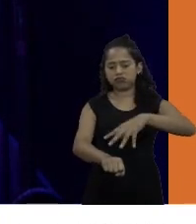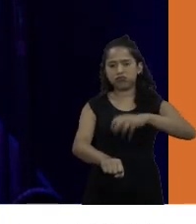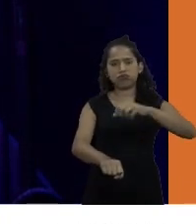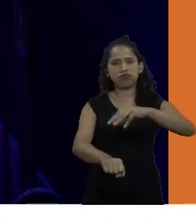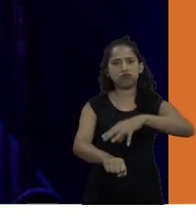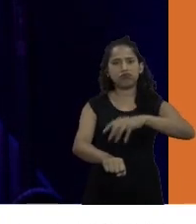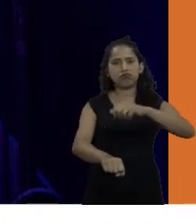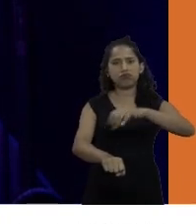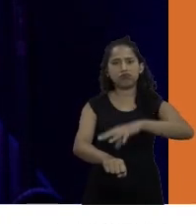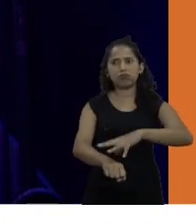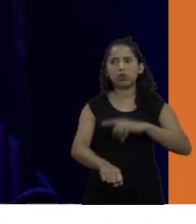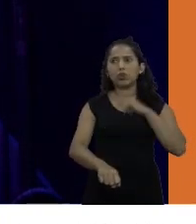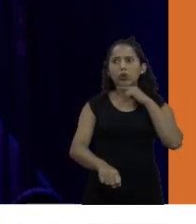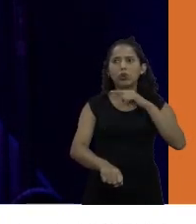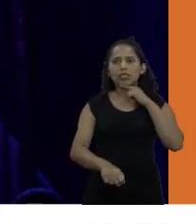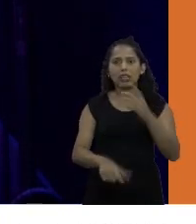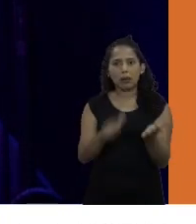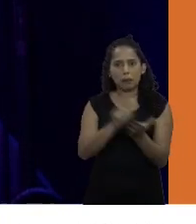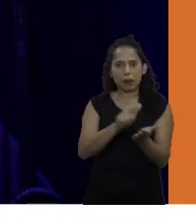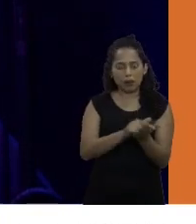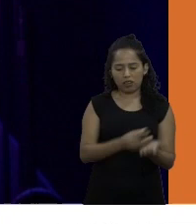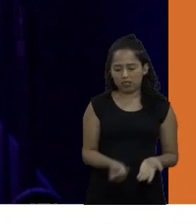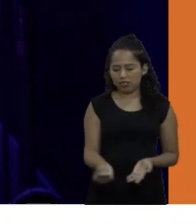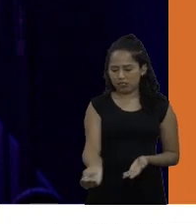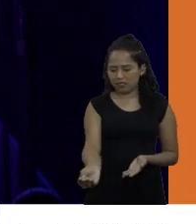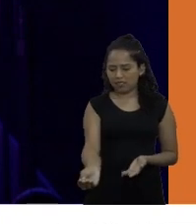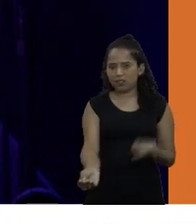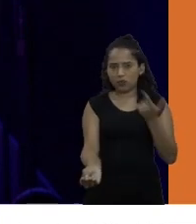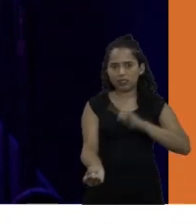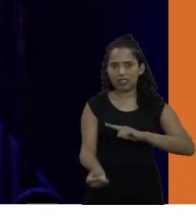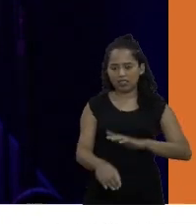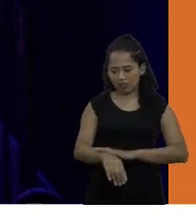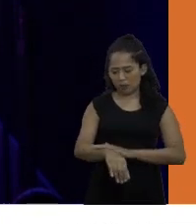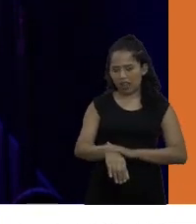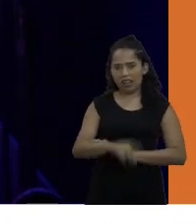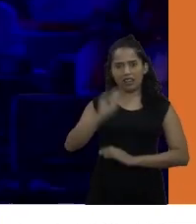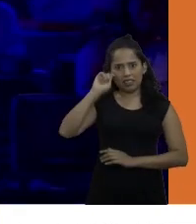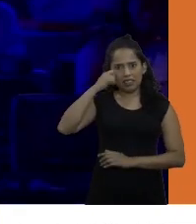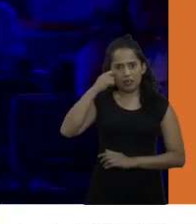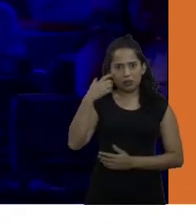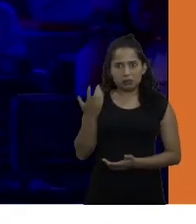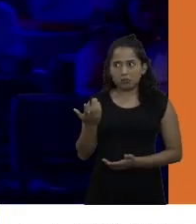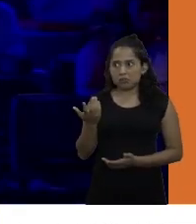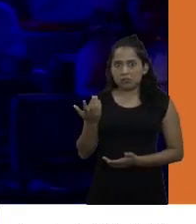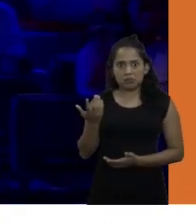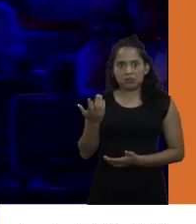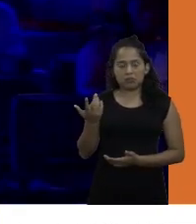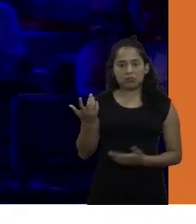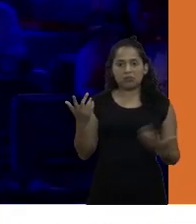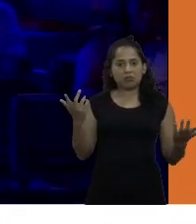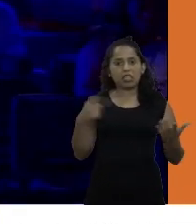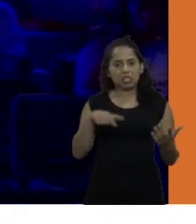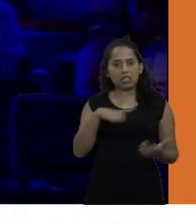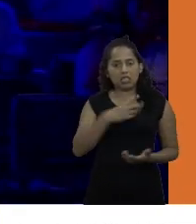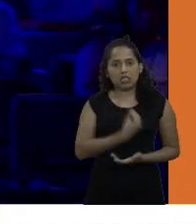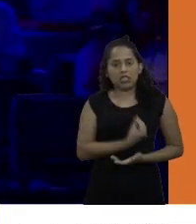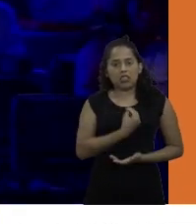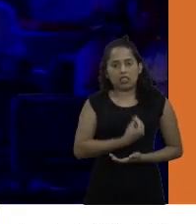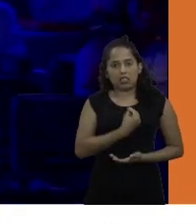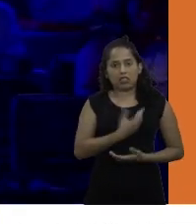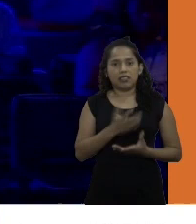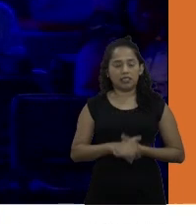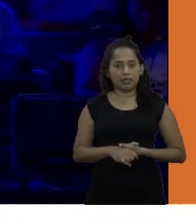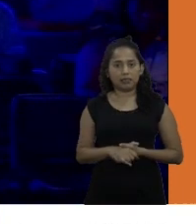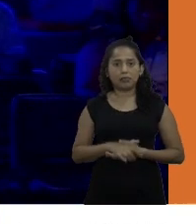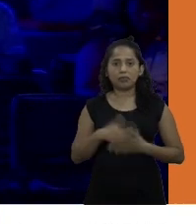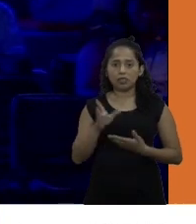você botar o papel, a torneira funciona. Se você botar a pele negra, a torneira não ligava. Isso existe no nosso dia a dia. Então, a